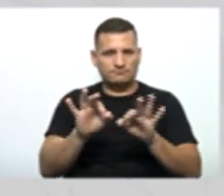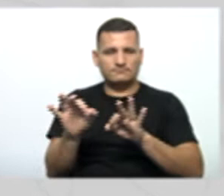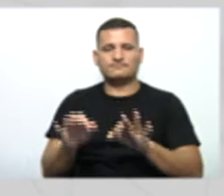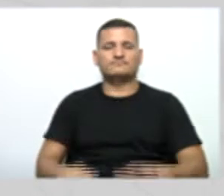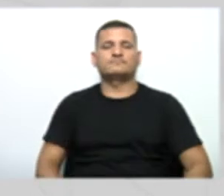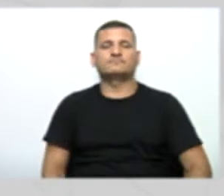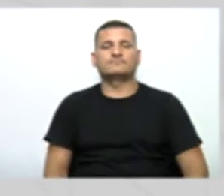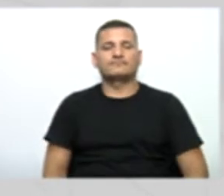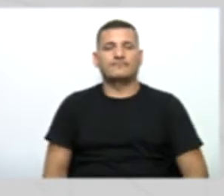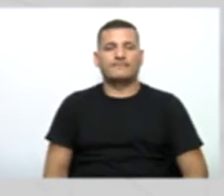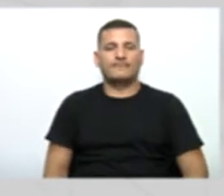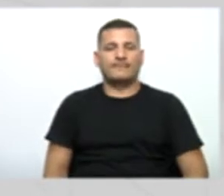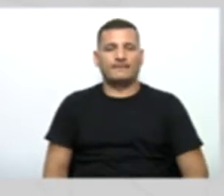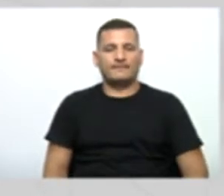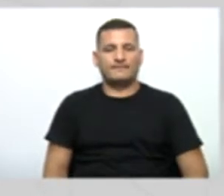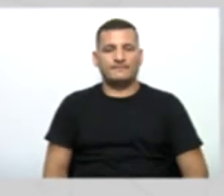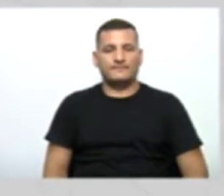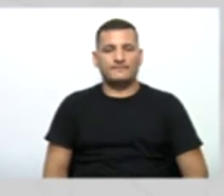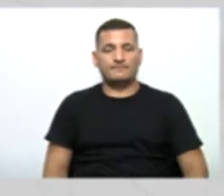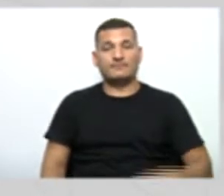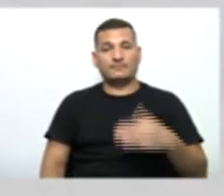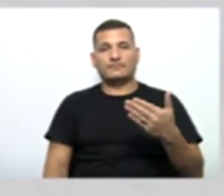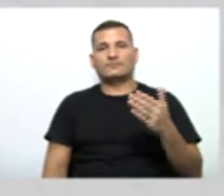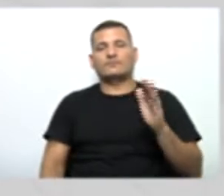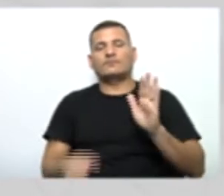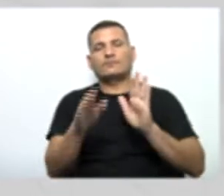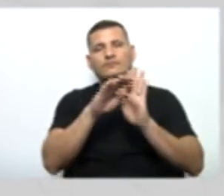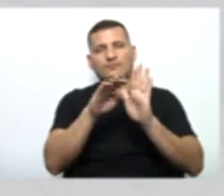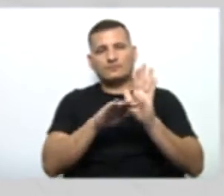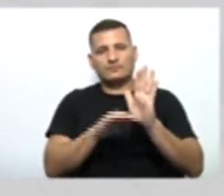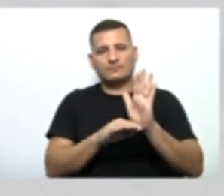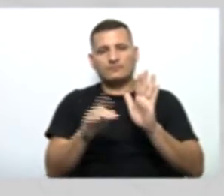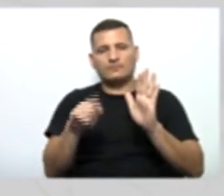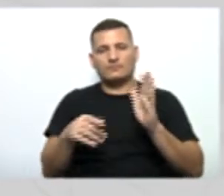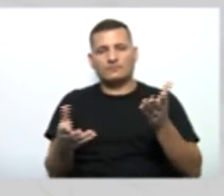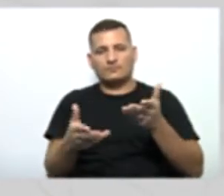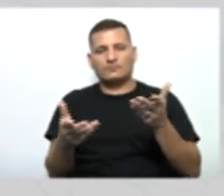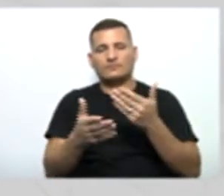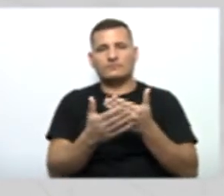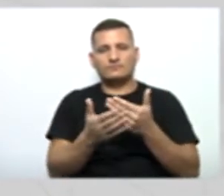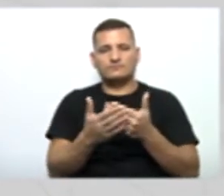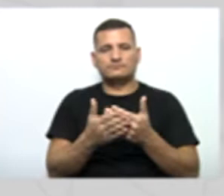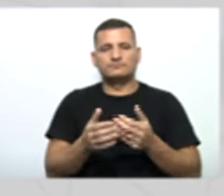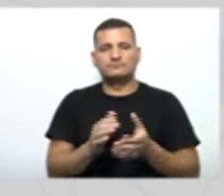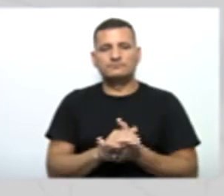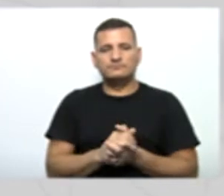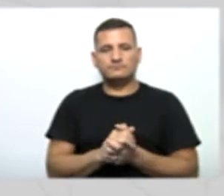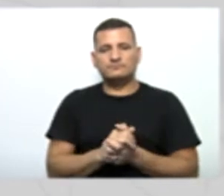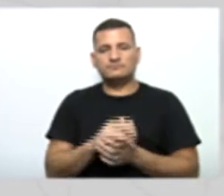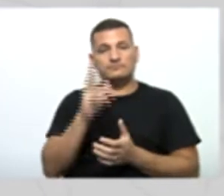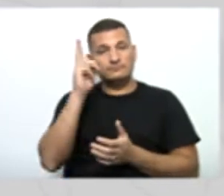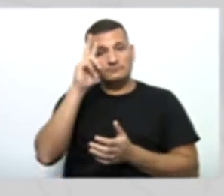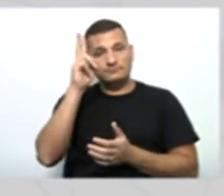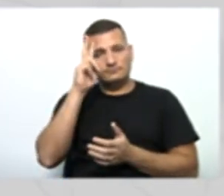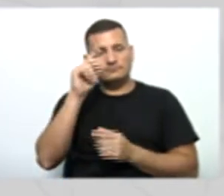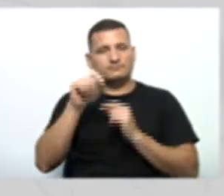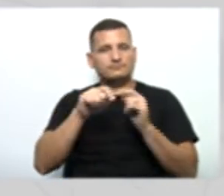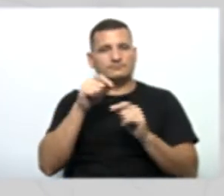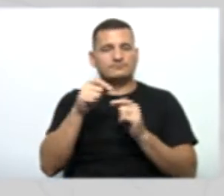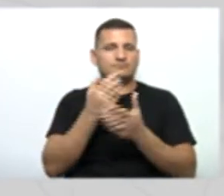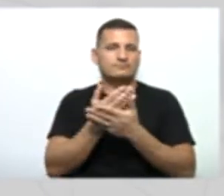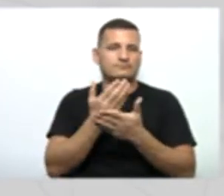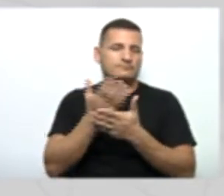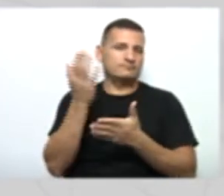Isso daqui é o que nós vamos estar estudando hoje, certo? Então, vamos lá, relembrar e viver o que nós estudamos na aula passada, vocês